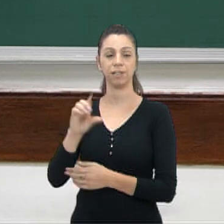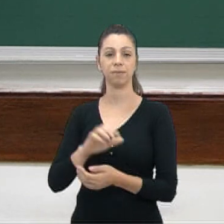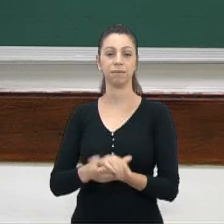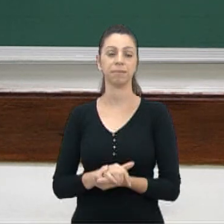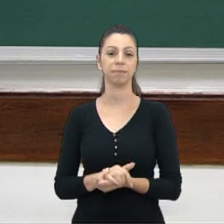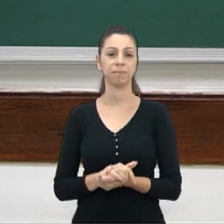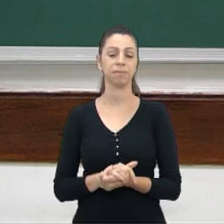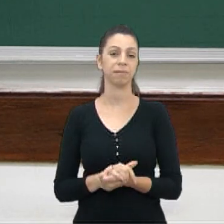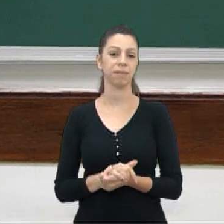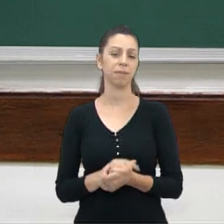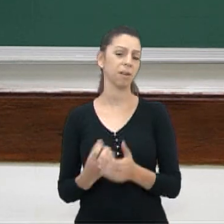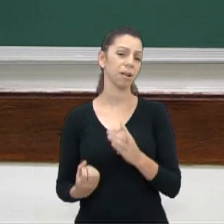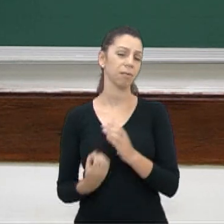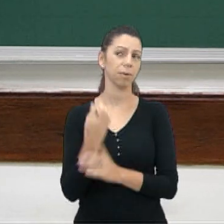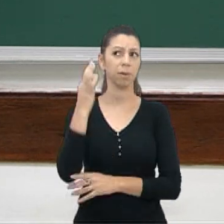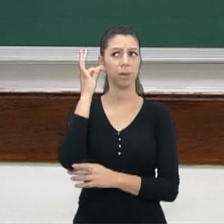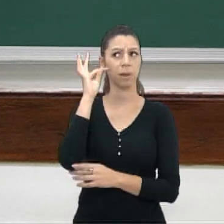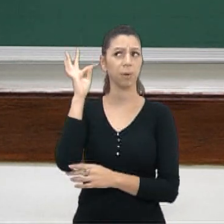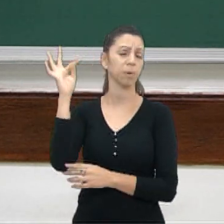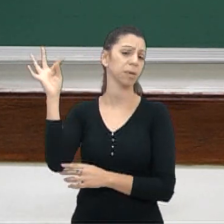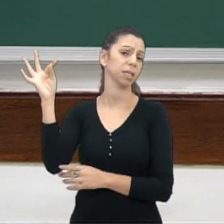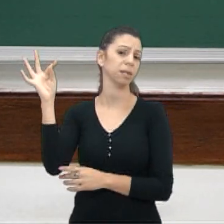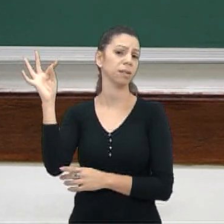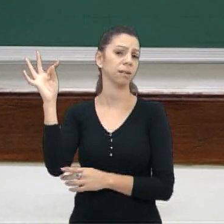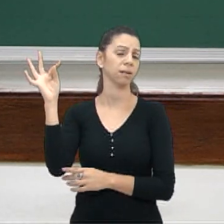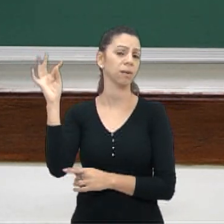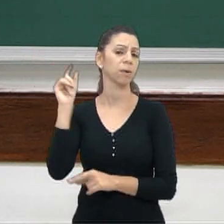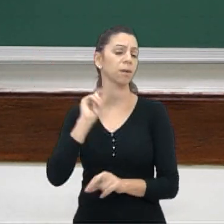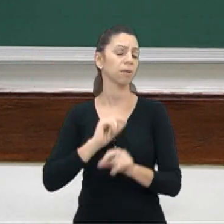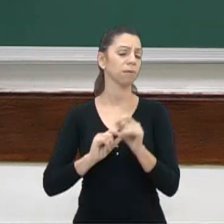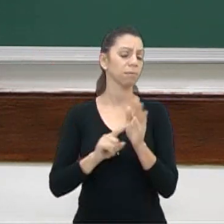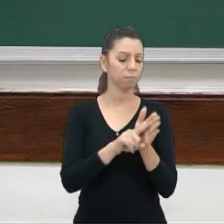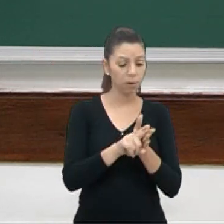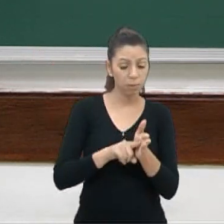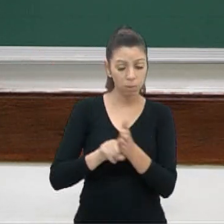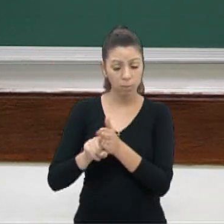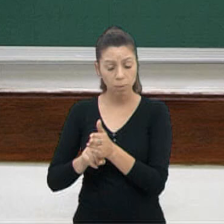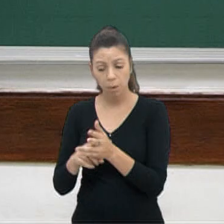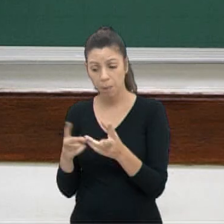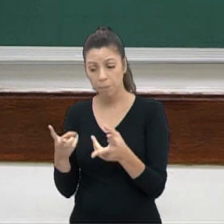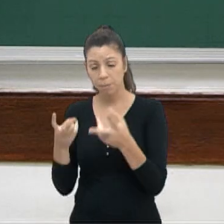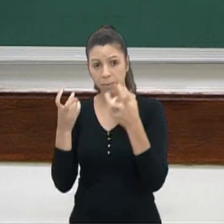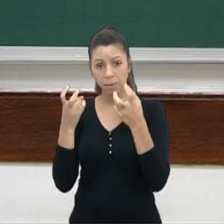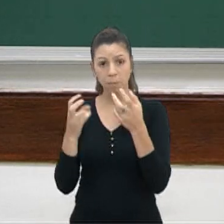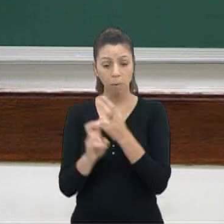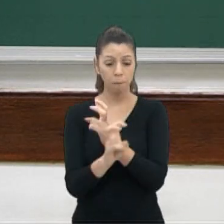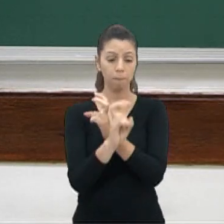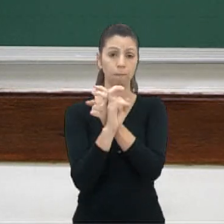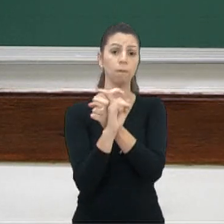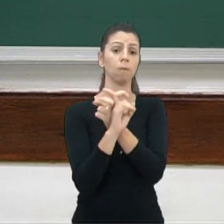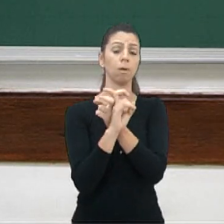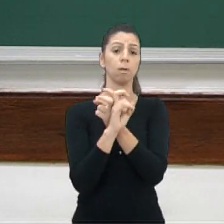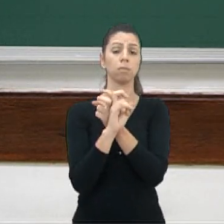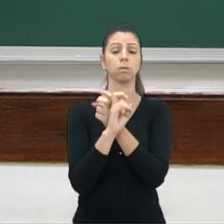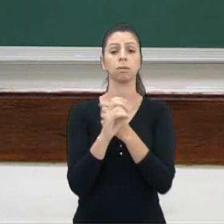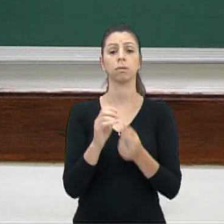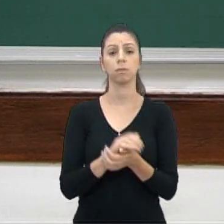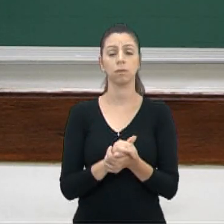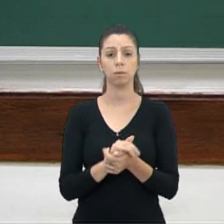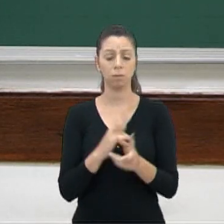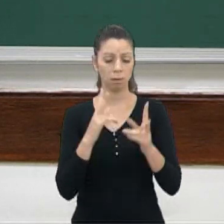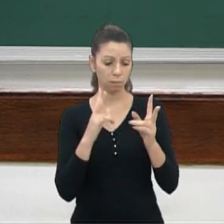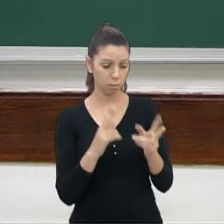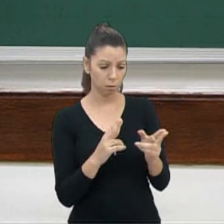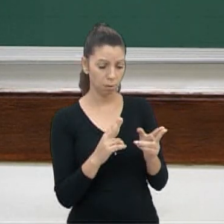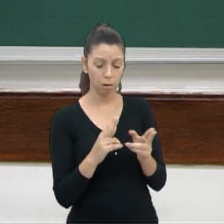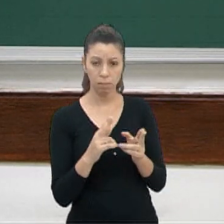continental, ele pesquisou e percebeu que fósseis de mesma